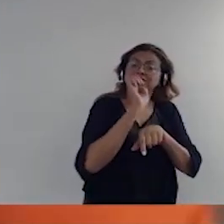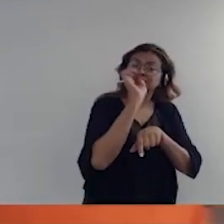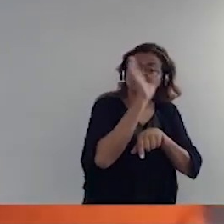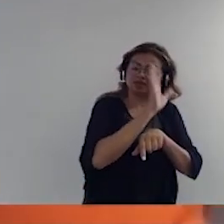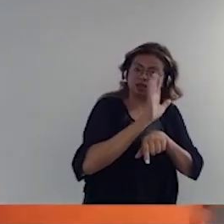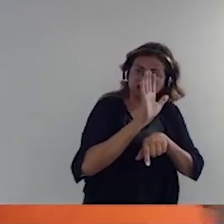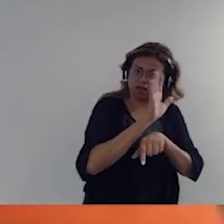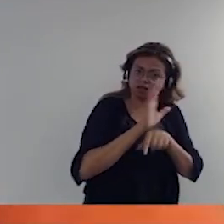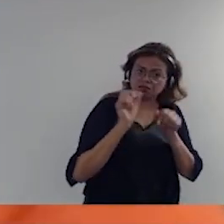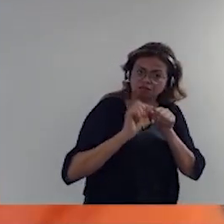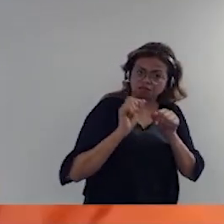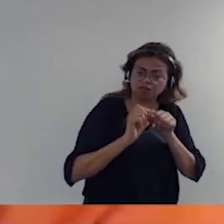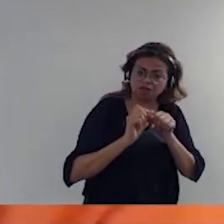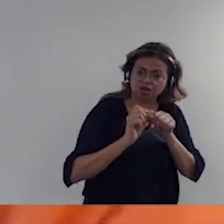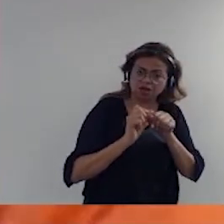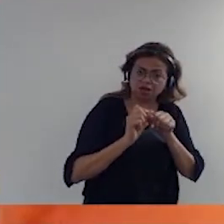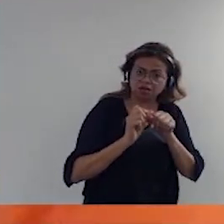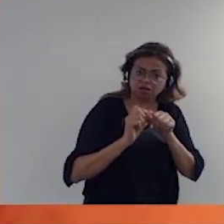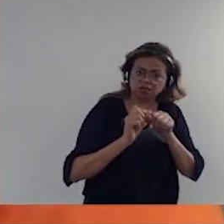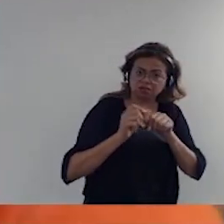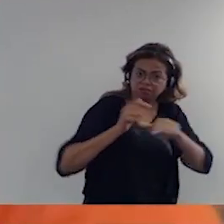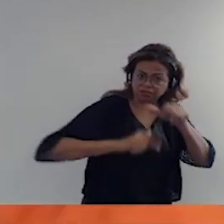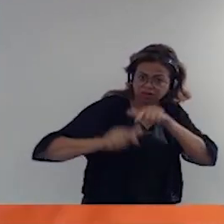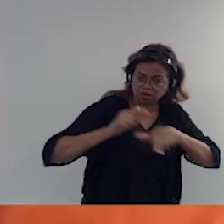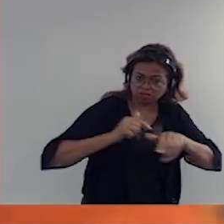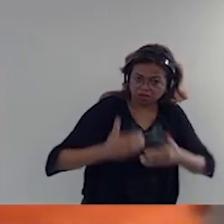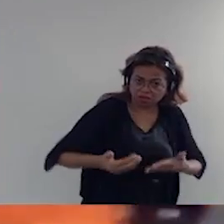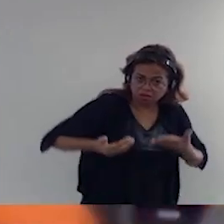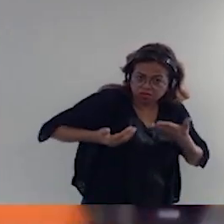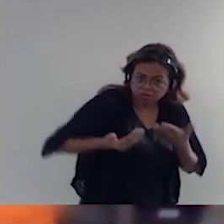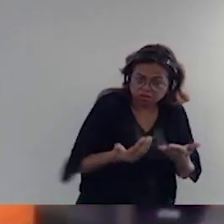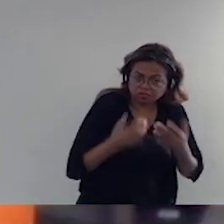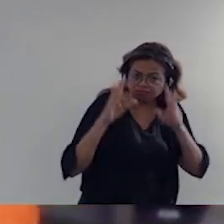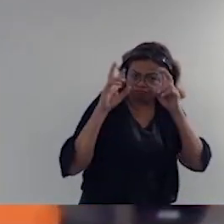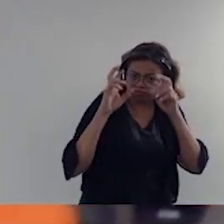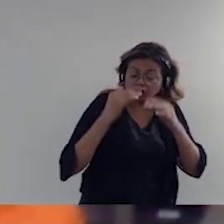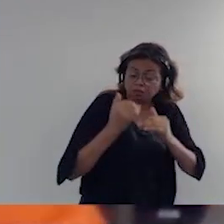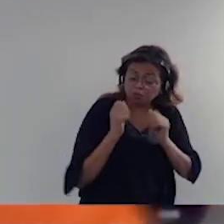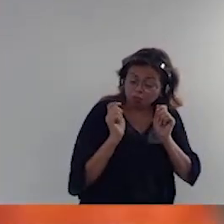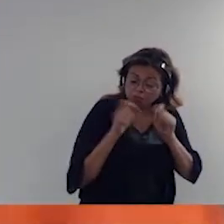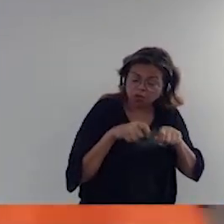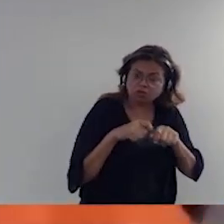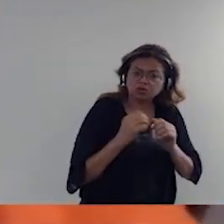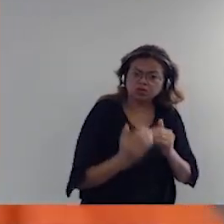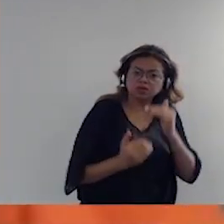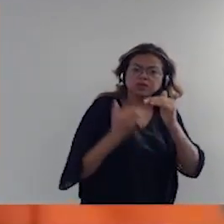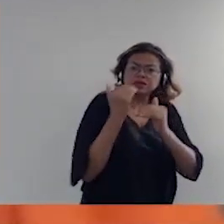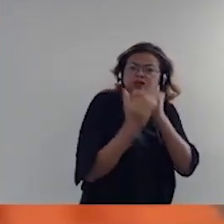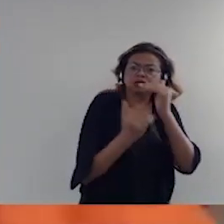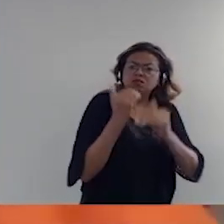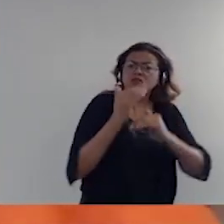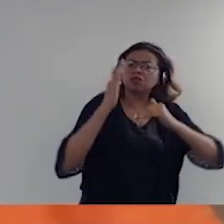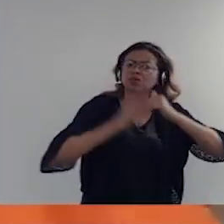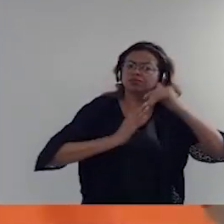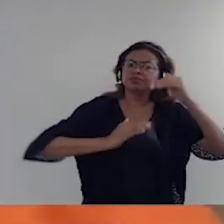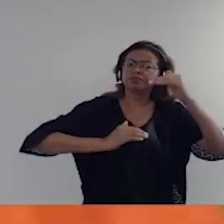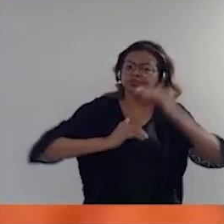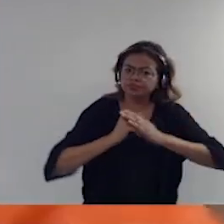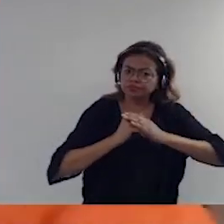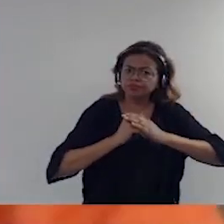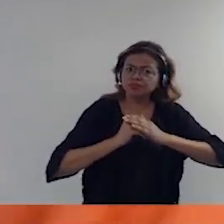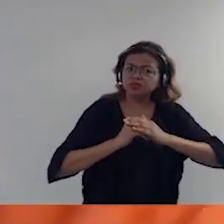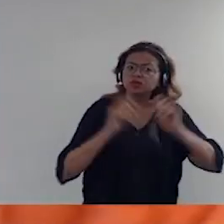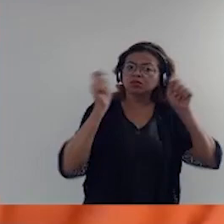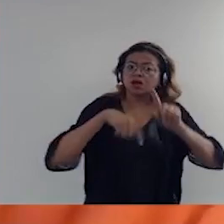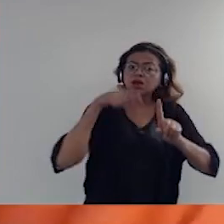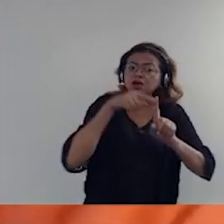eu parto dessa premissa, ações do Estado que desenvolvam essas capacidades e que, a partir daí,